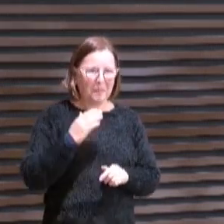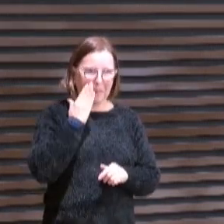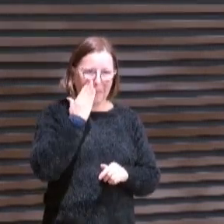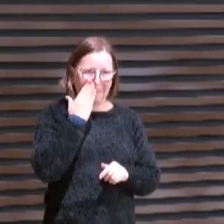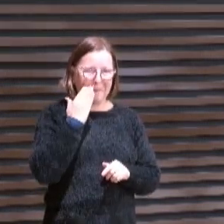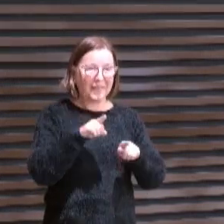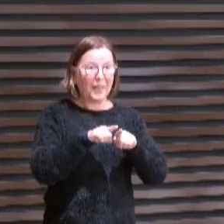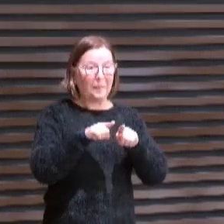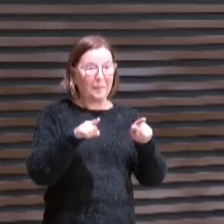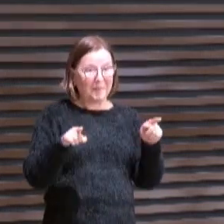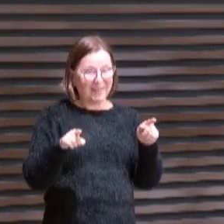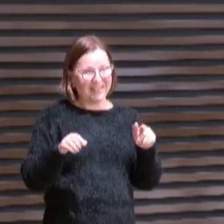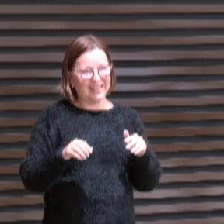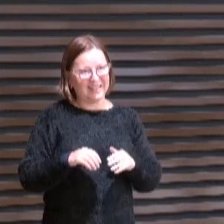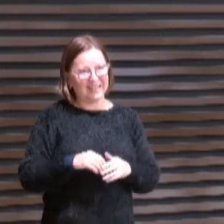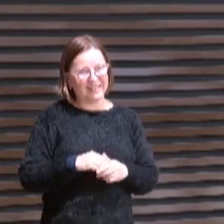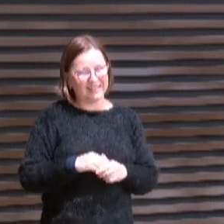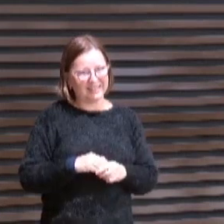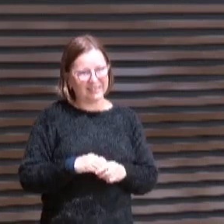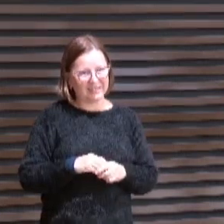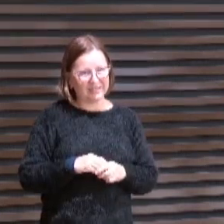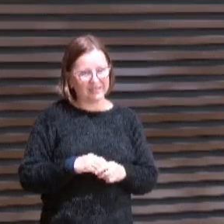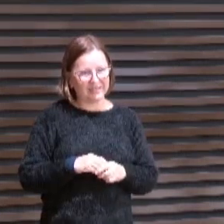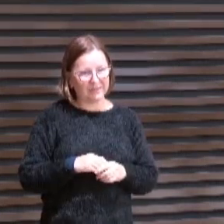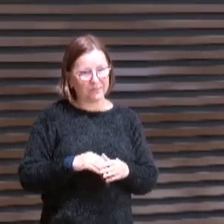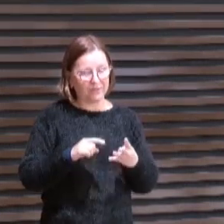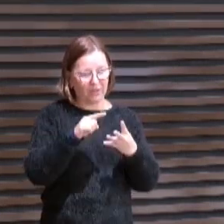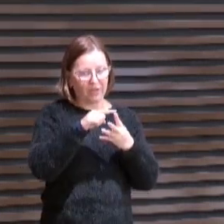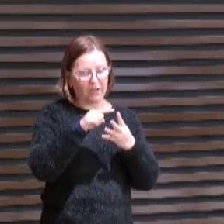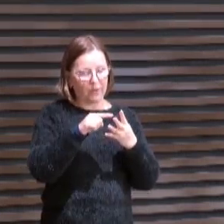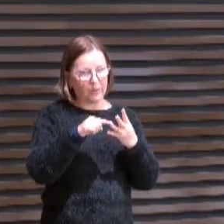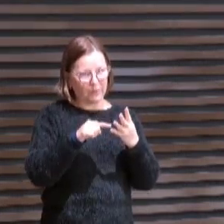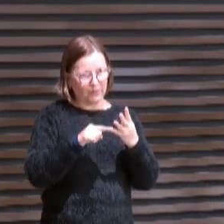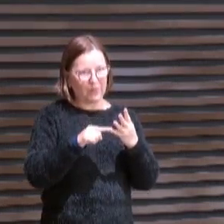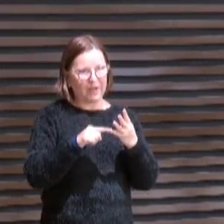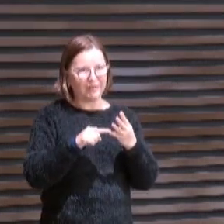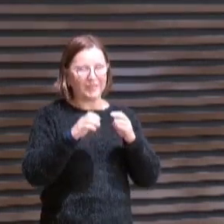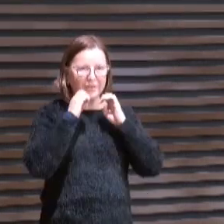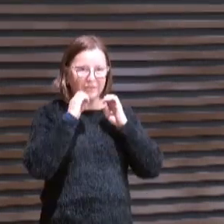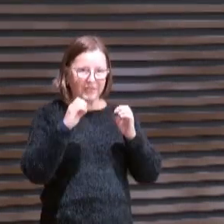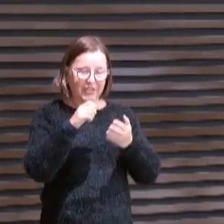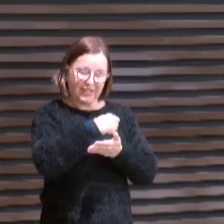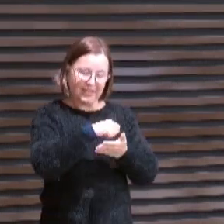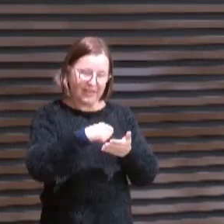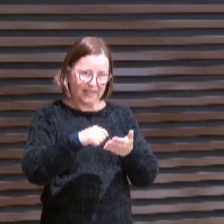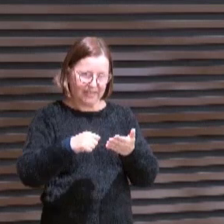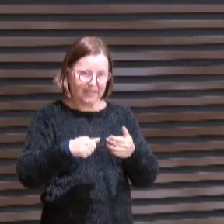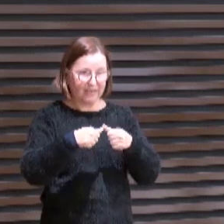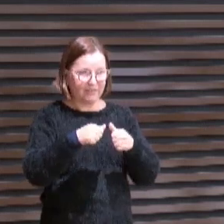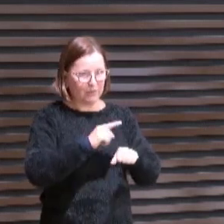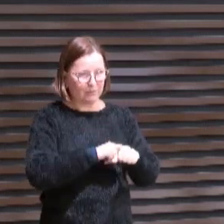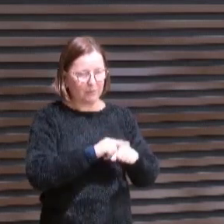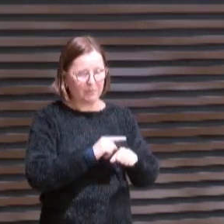Ele foi acompanhado por esses 2 ladrões. Todos os evangelistas descrevem o assunto. Vamos ver Mateus